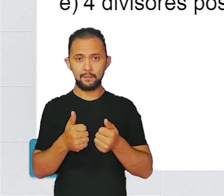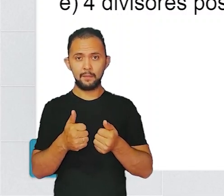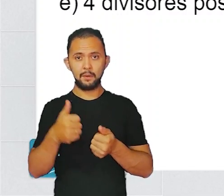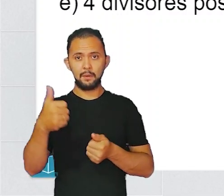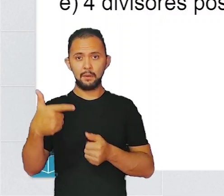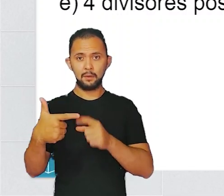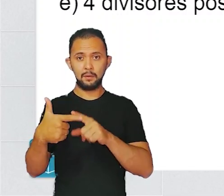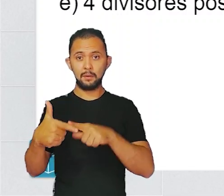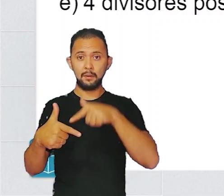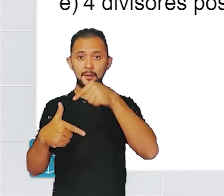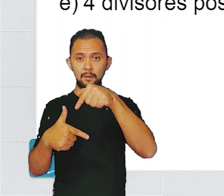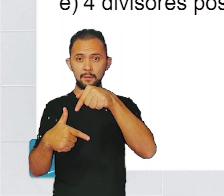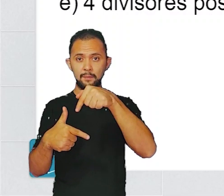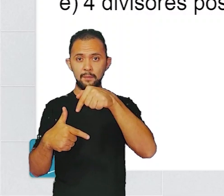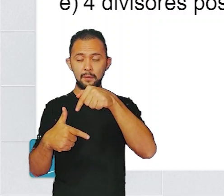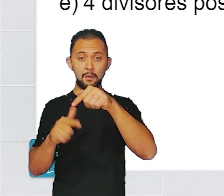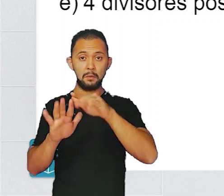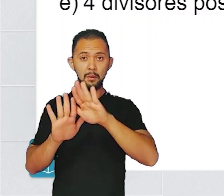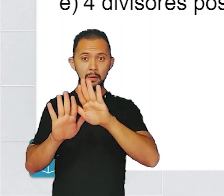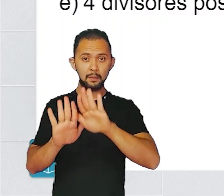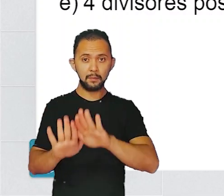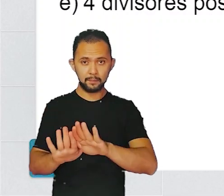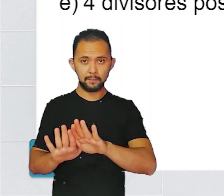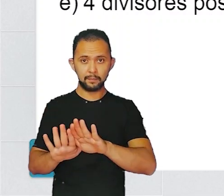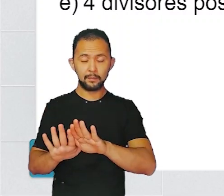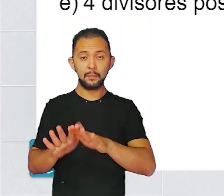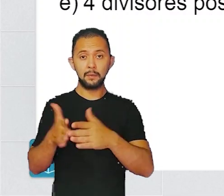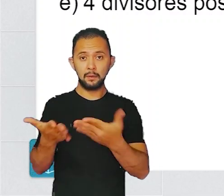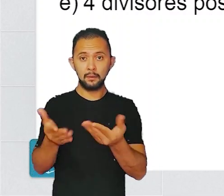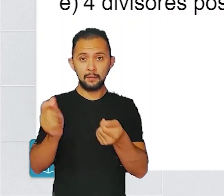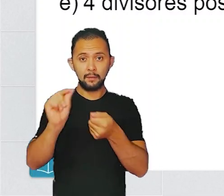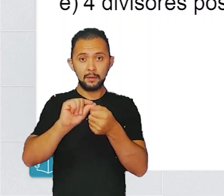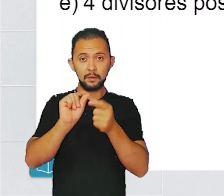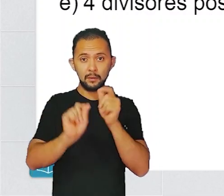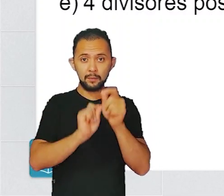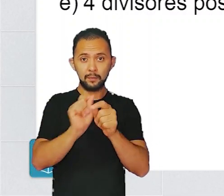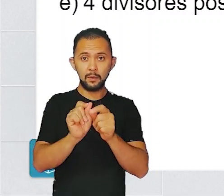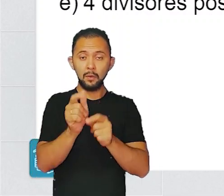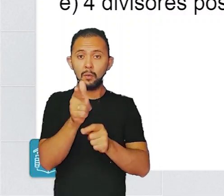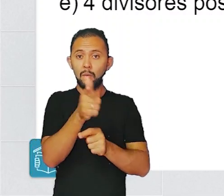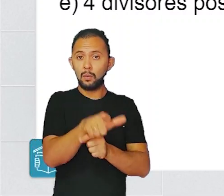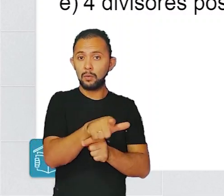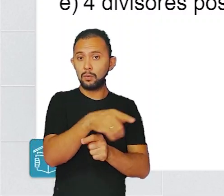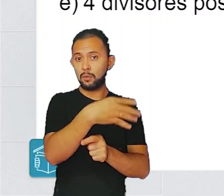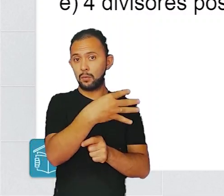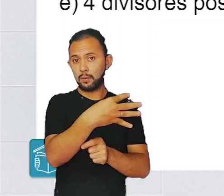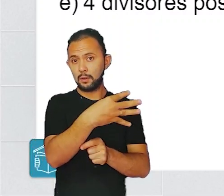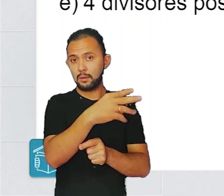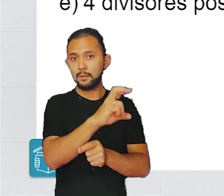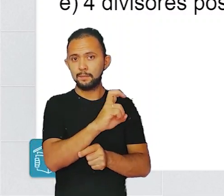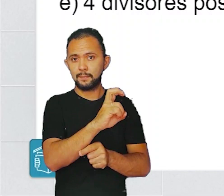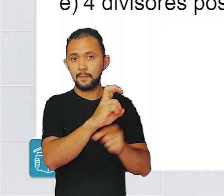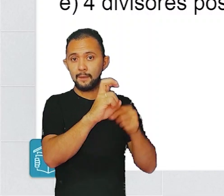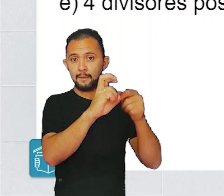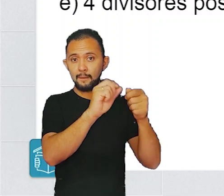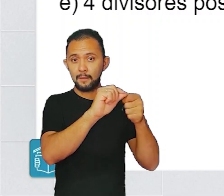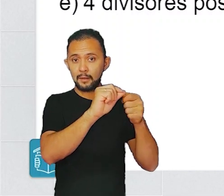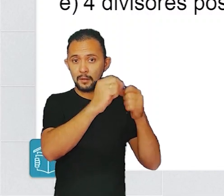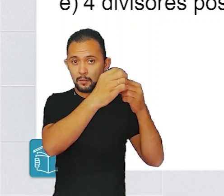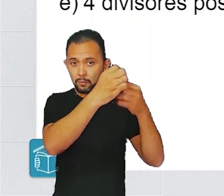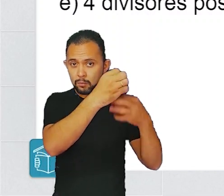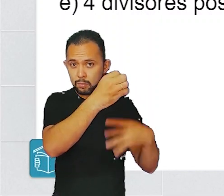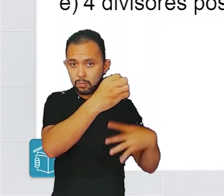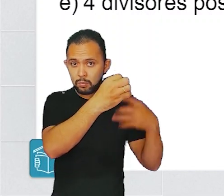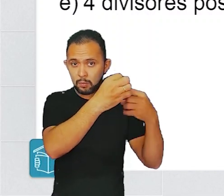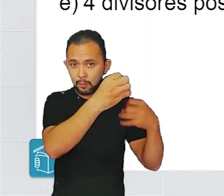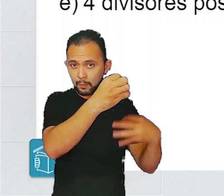2 elevado a q. Então a gente não vai mexer nele. Nós vamos fazer o quê? Nós vamos decompor o 45, beleza?